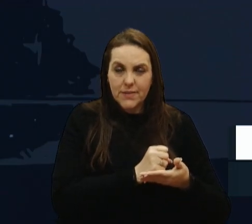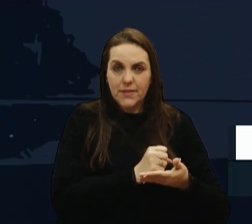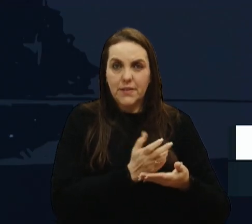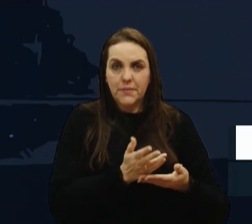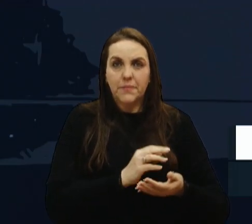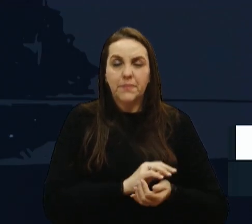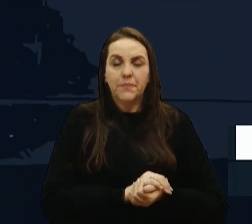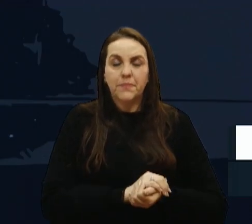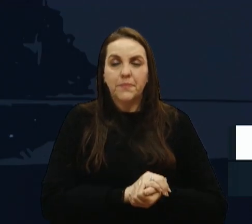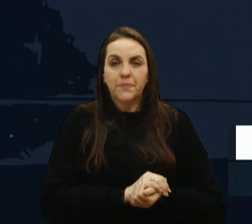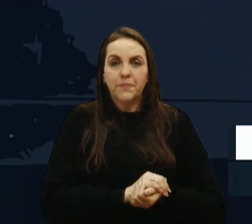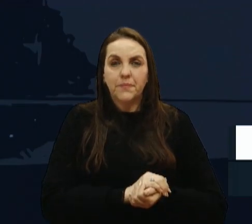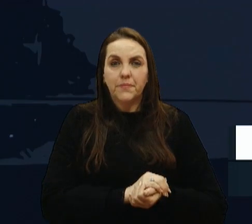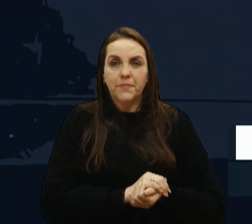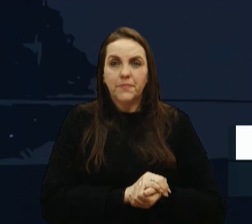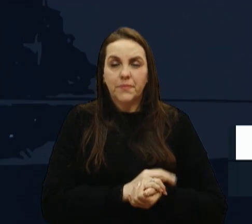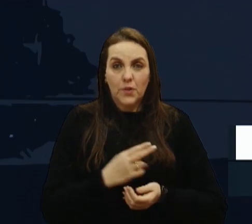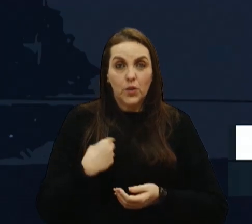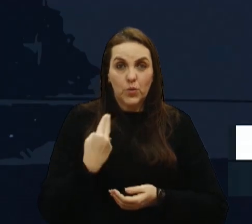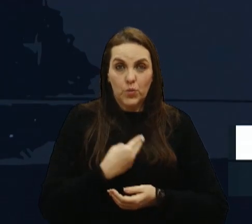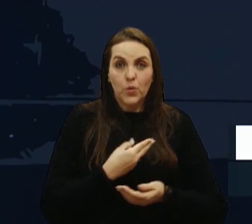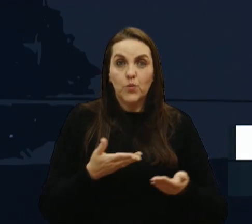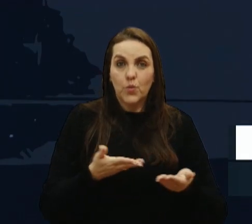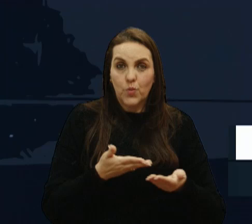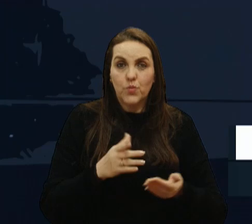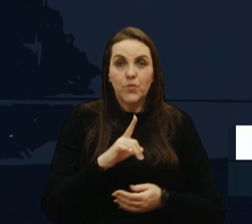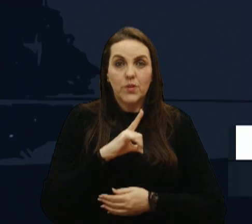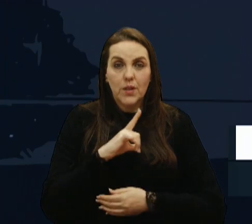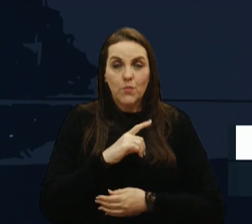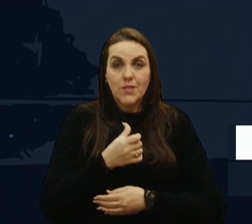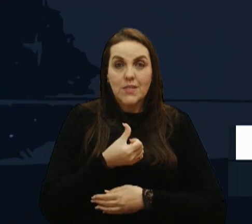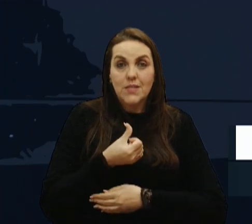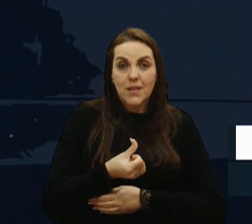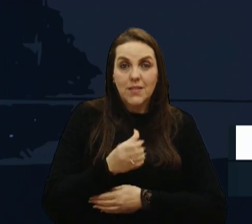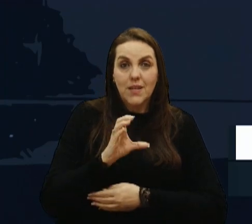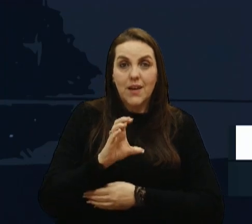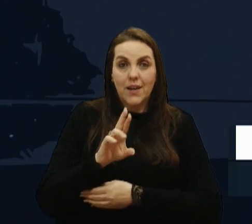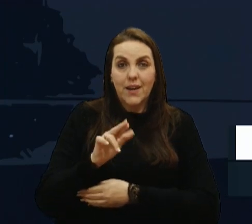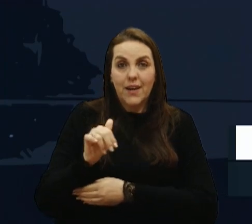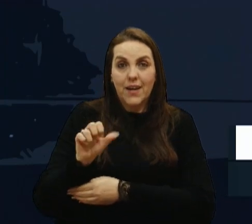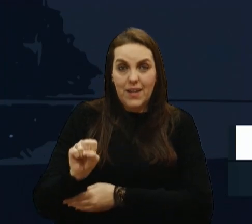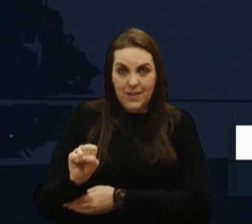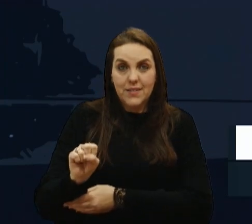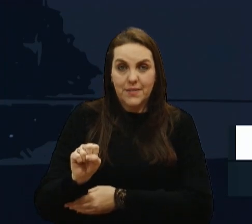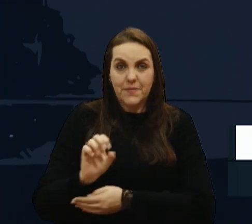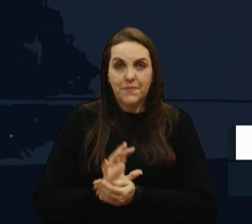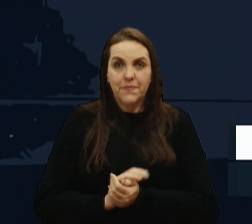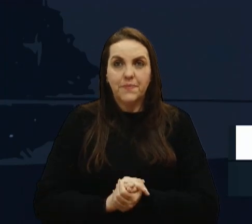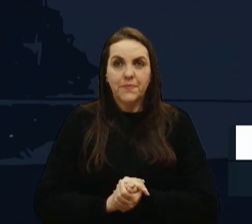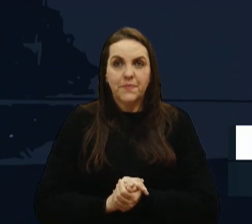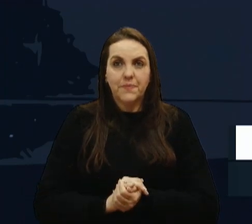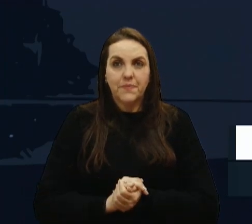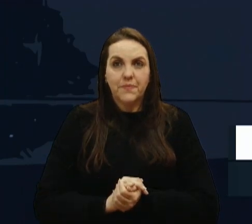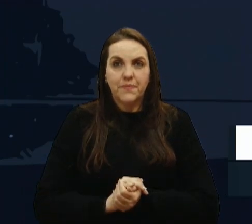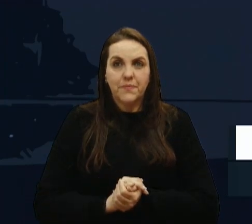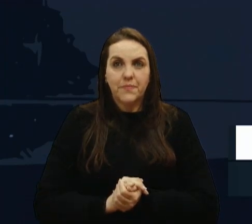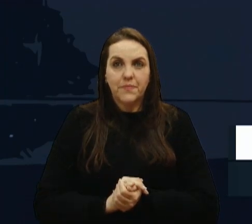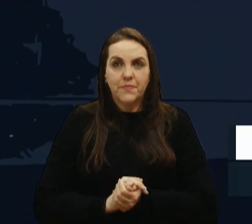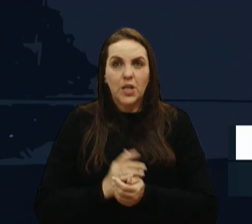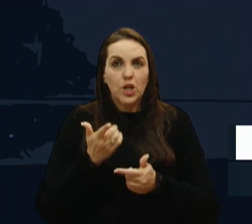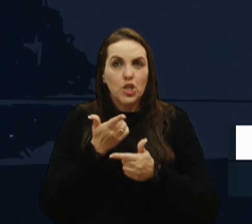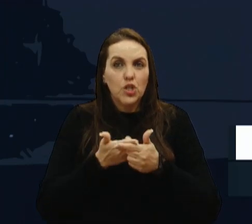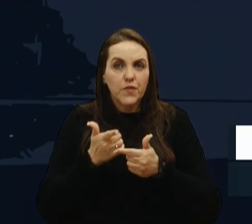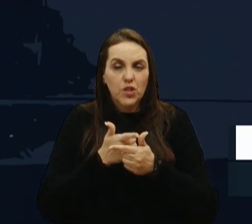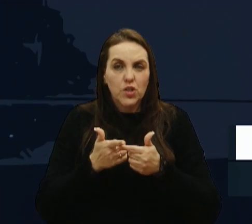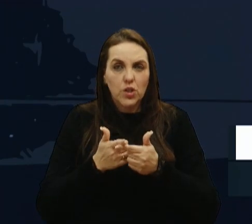Alda, correto? Nós hoje temos 6 CRAS. Temos 6 CRAS e divididos